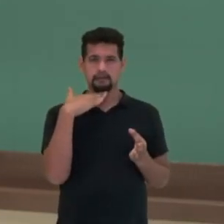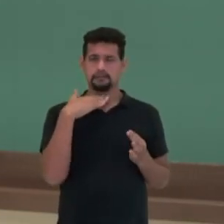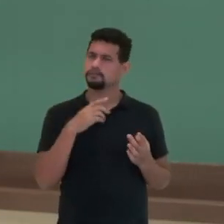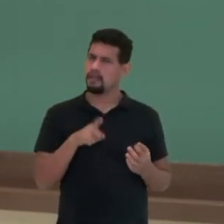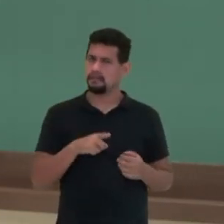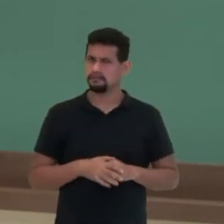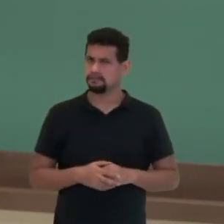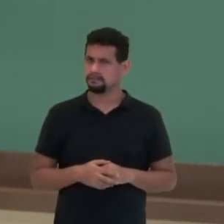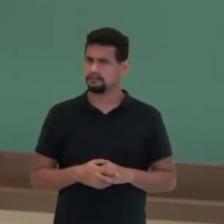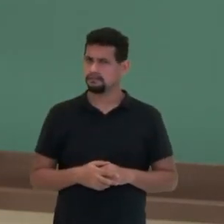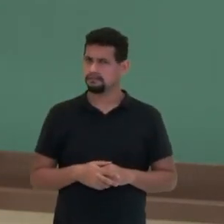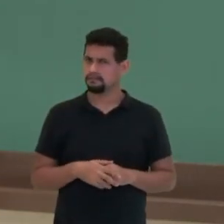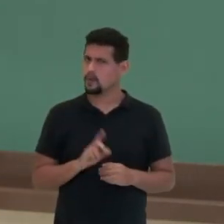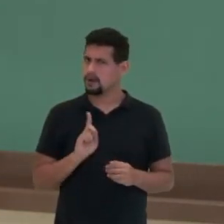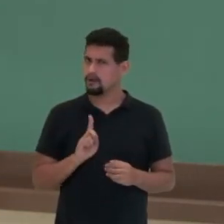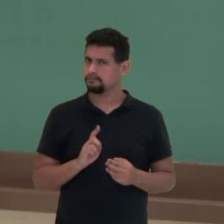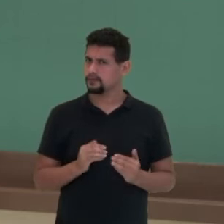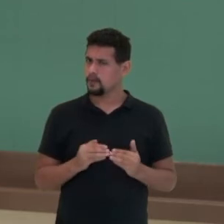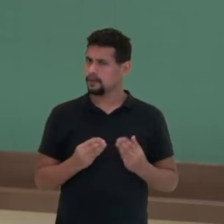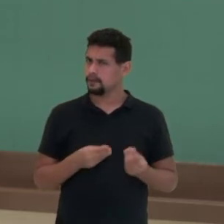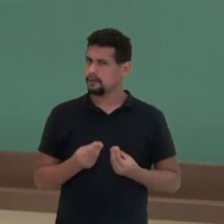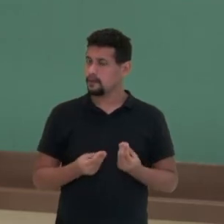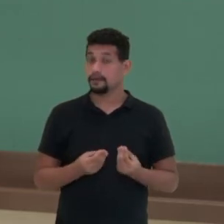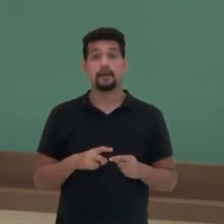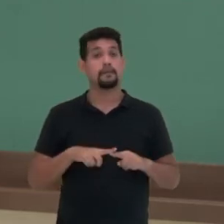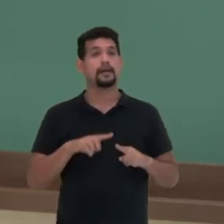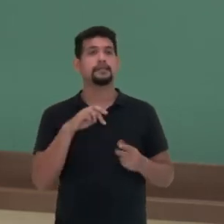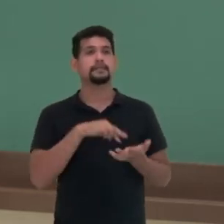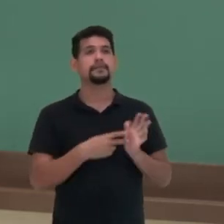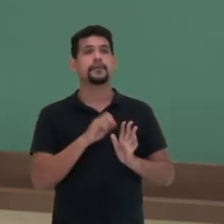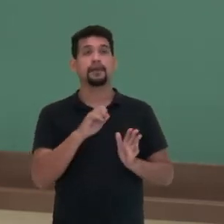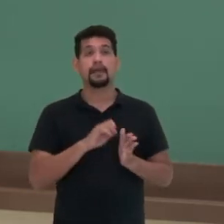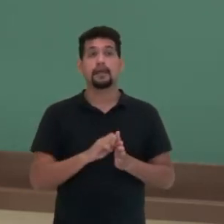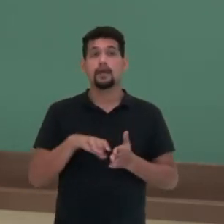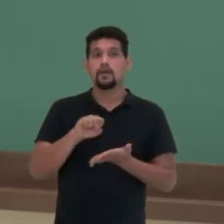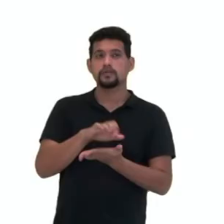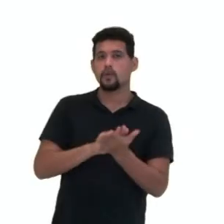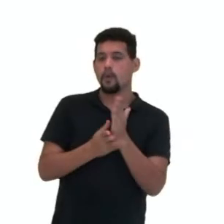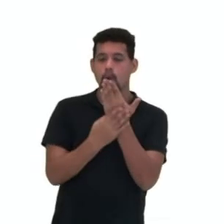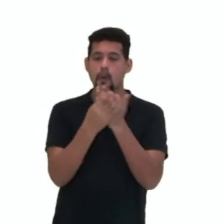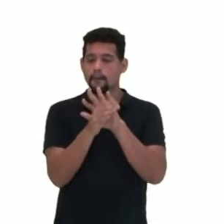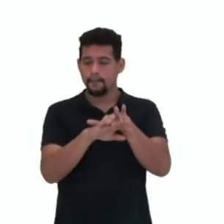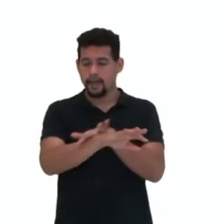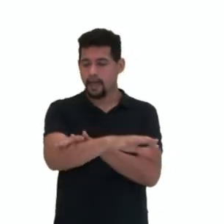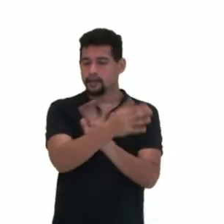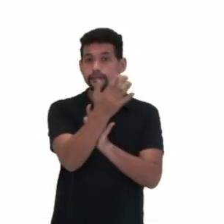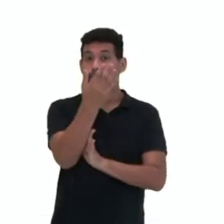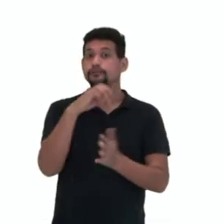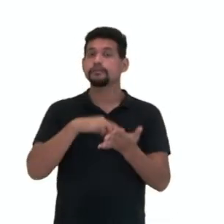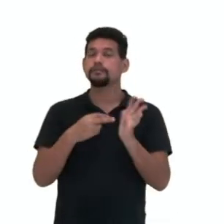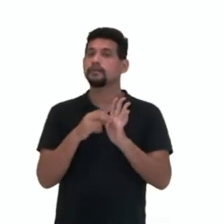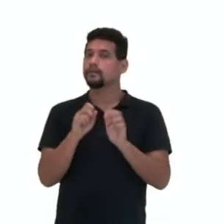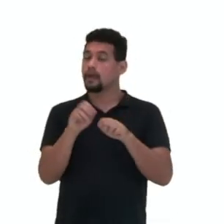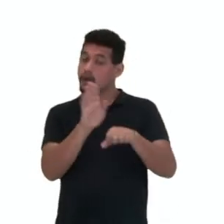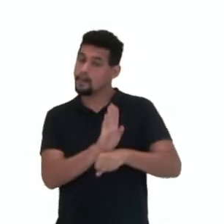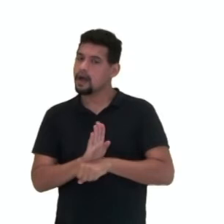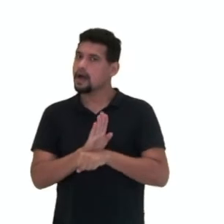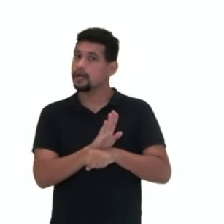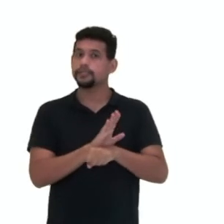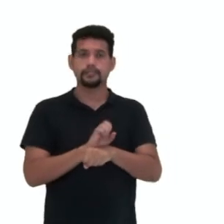jeito. Será que é assim que funciona? Na verdade, os cosméticos, eles são produtos que têm uma ação